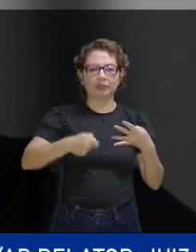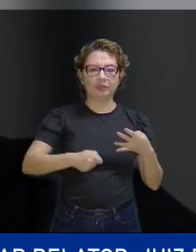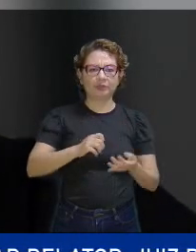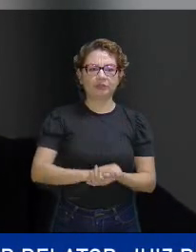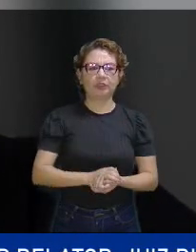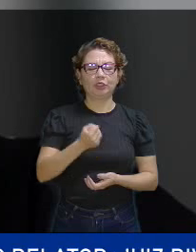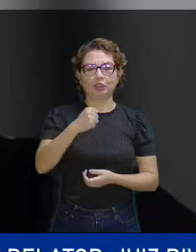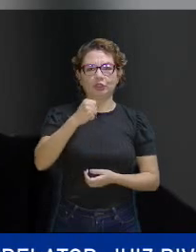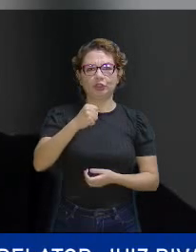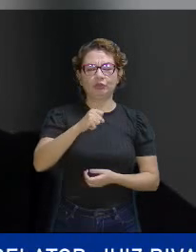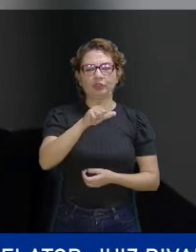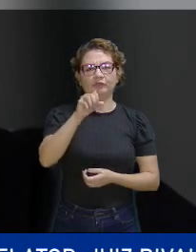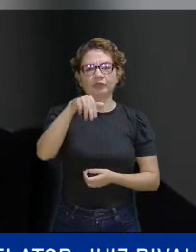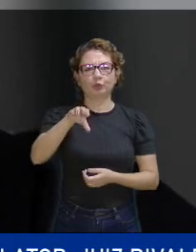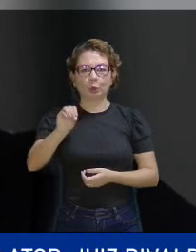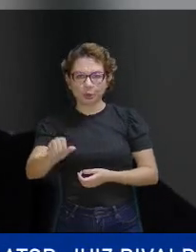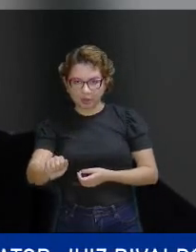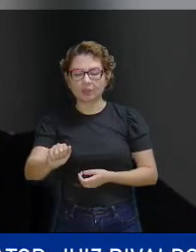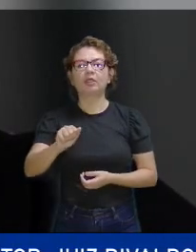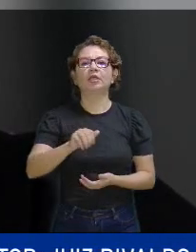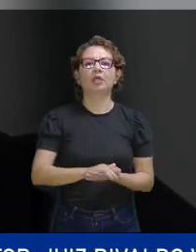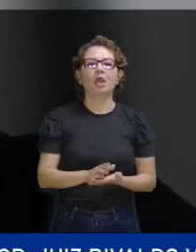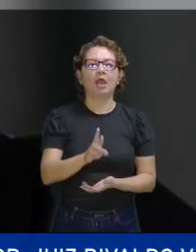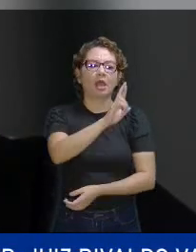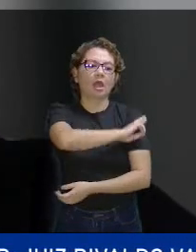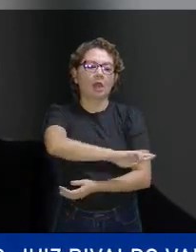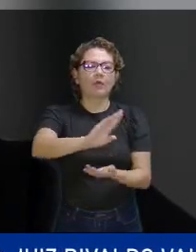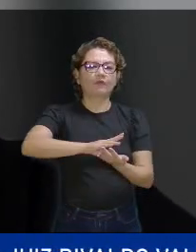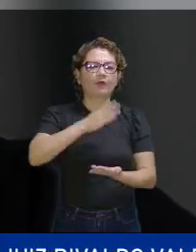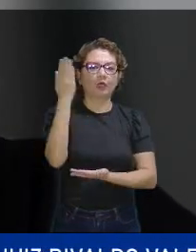barba escanoada grisalha, curto, traz toga preta.